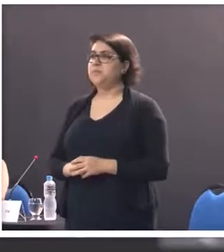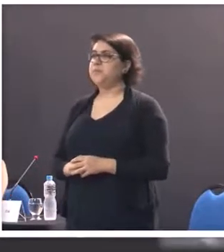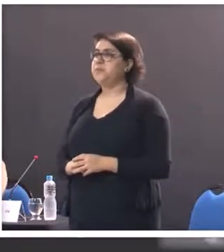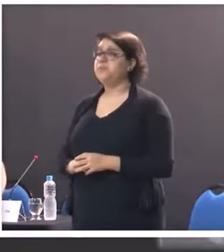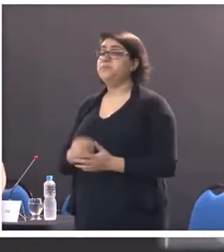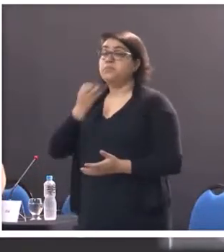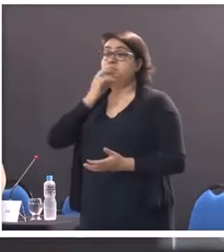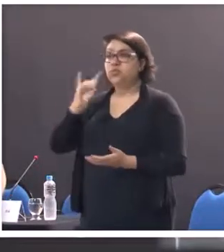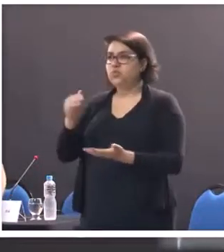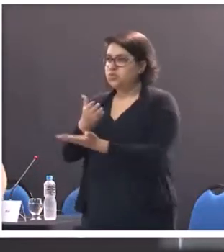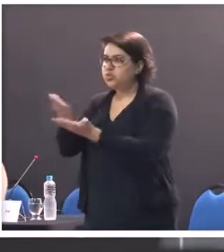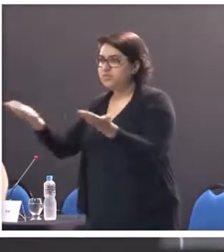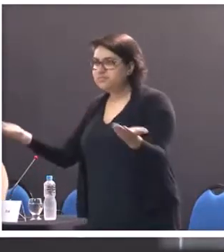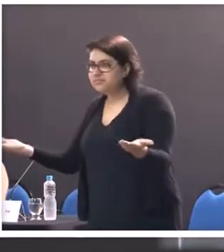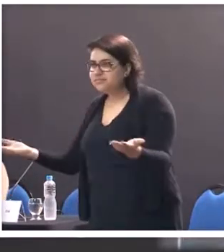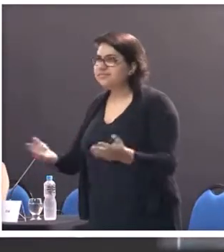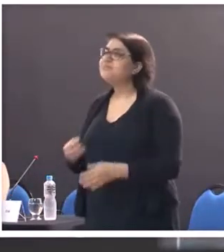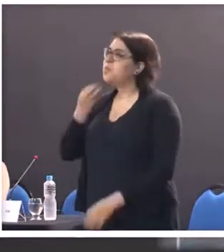Bom dia, pessoal.